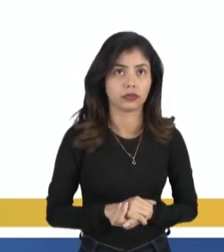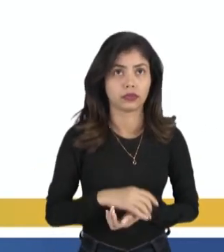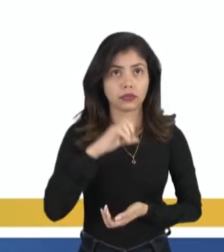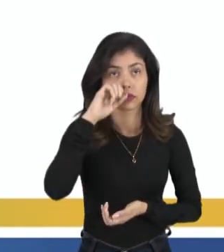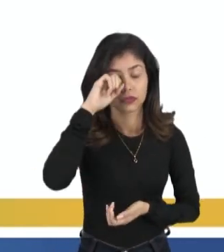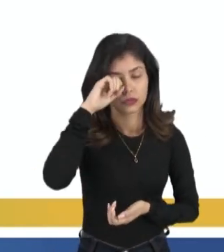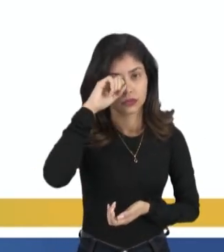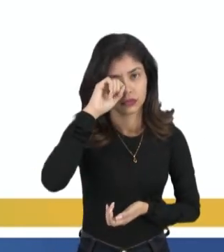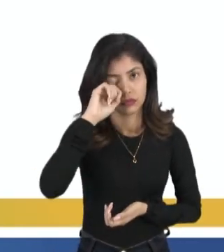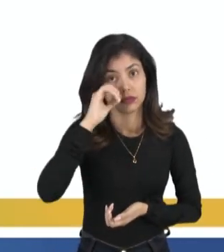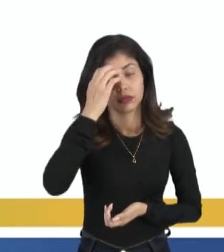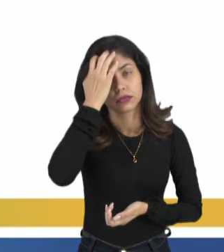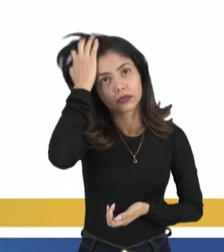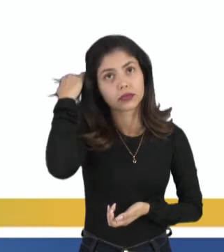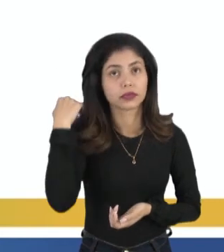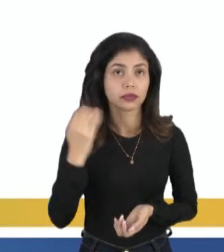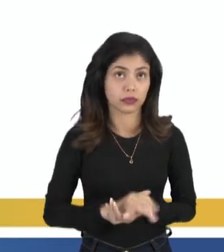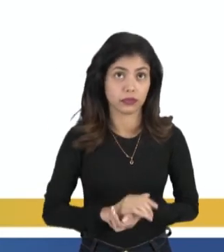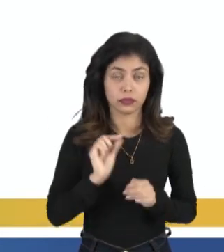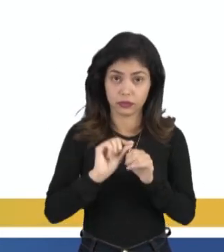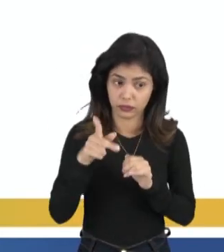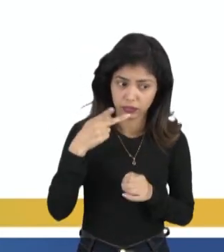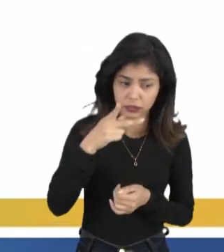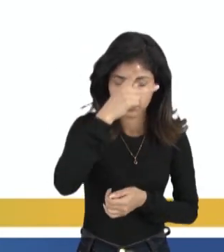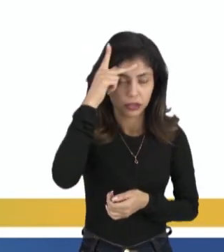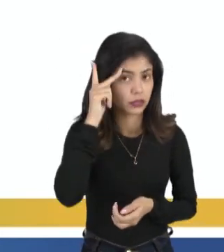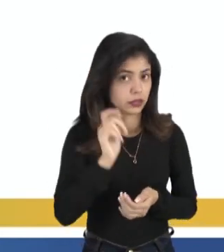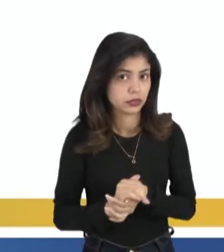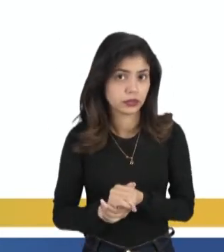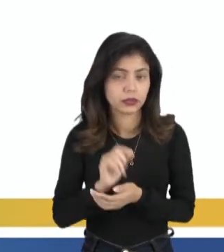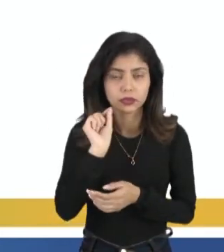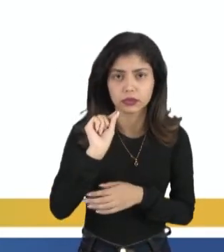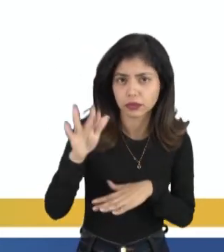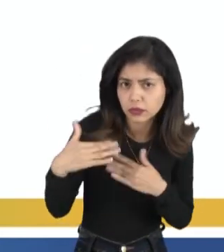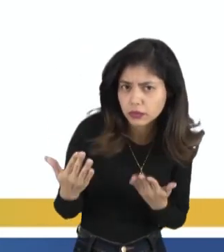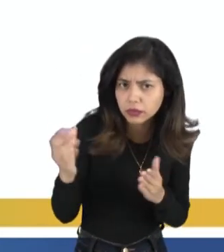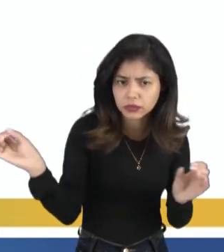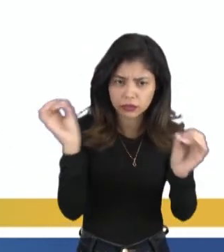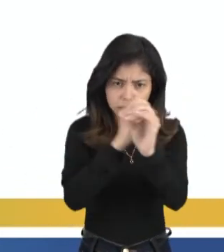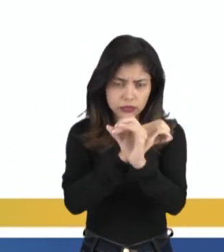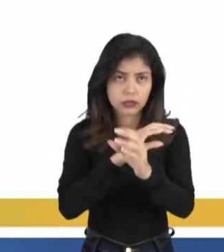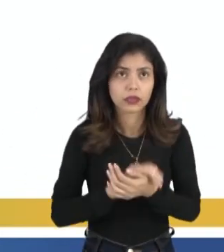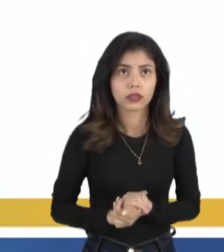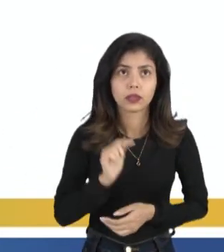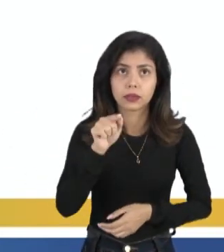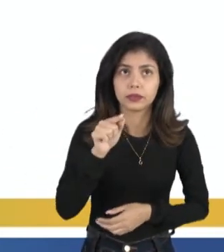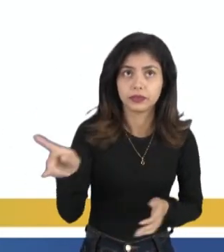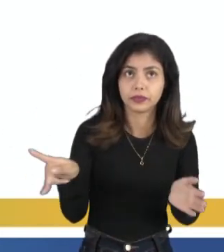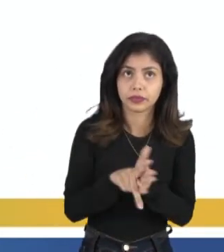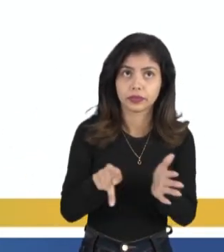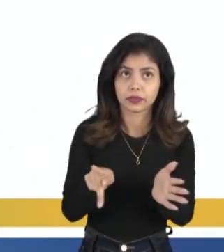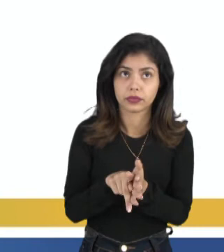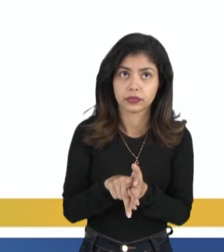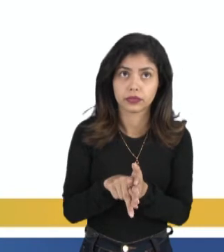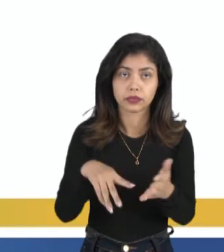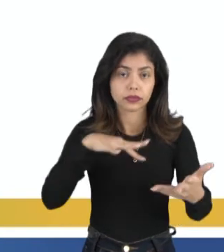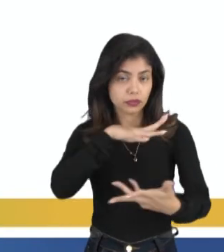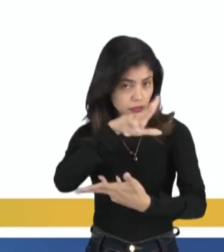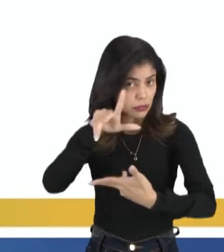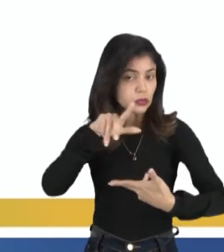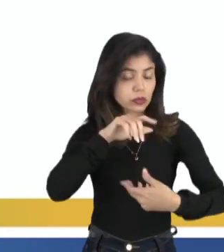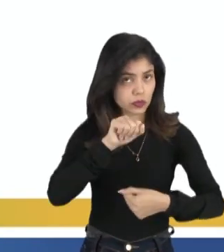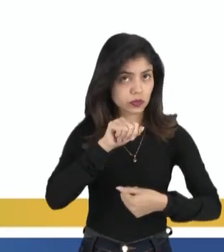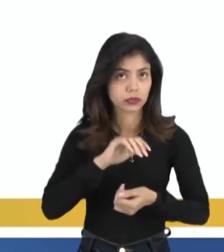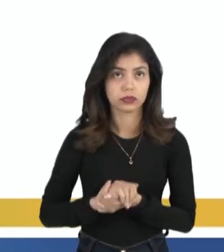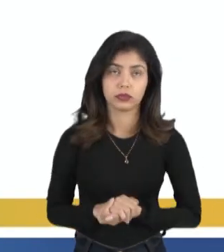ter pessoas aqui na Lua. A questão poderia ter falado, ó, a pessoa da Lua vai enxergar que eclipse. Mas aqui, logicamente, é o pessoal da Terra, tá,